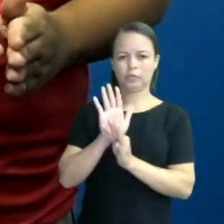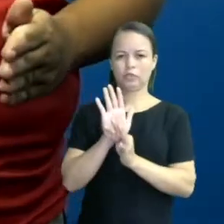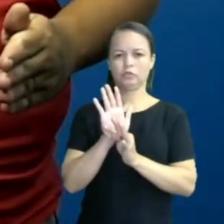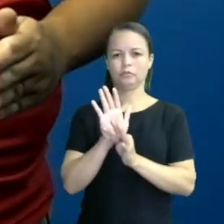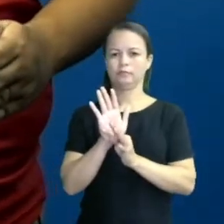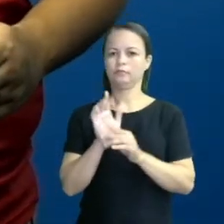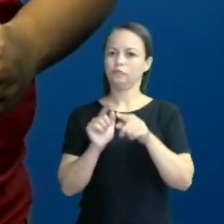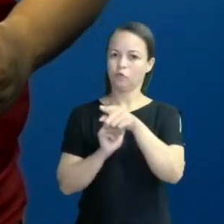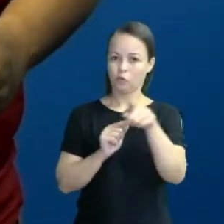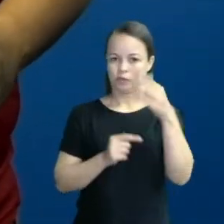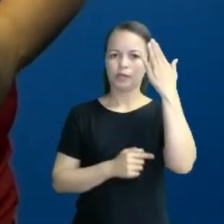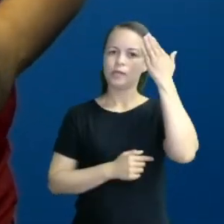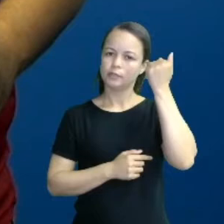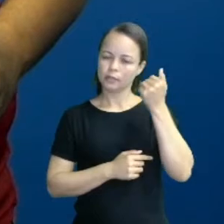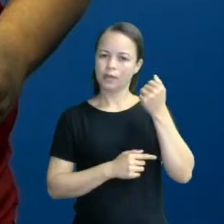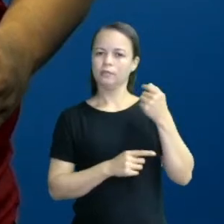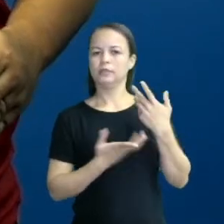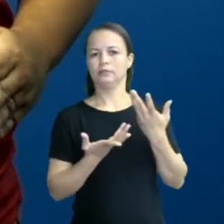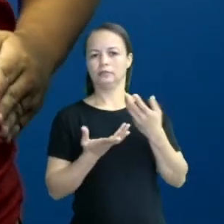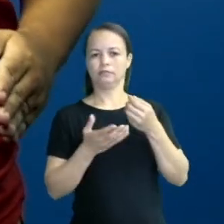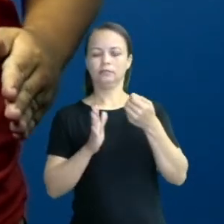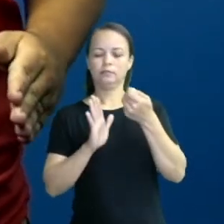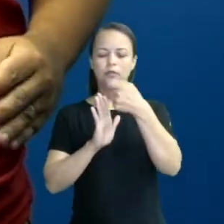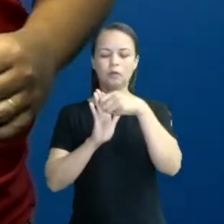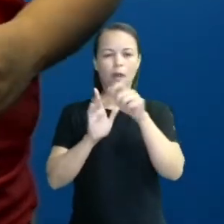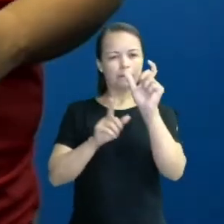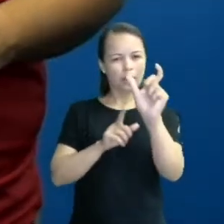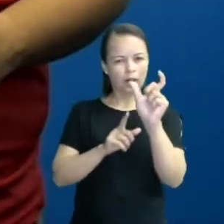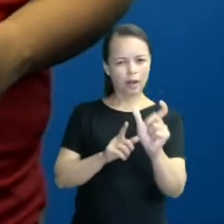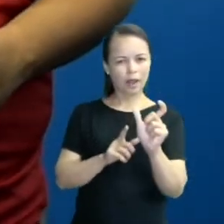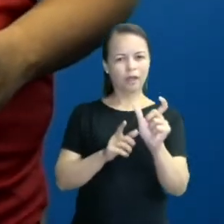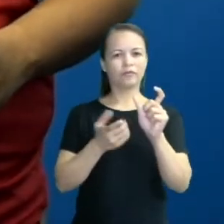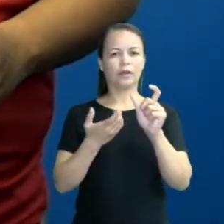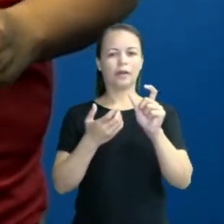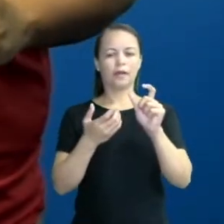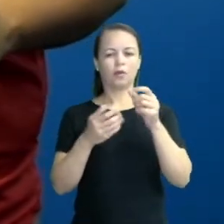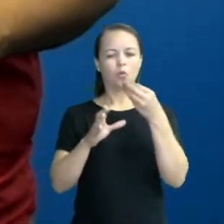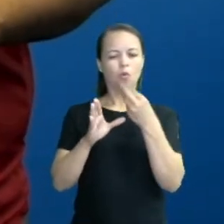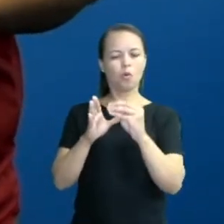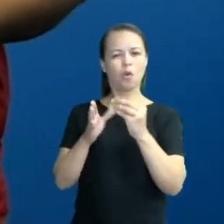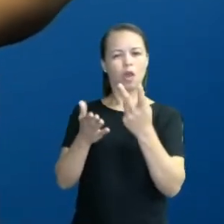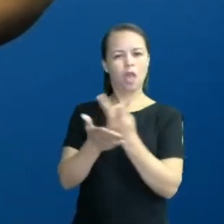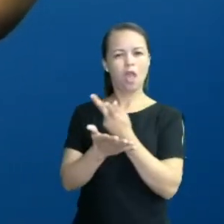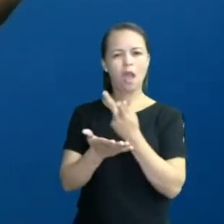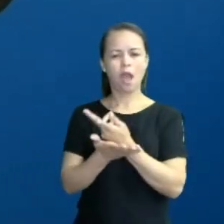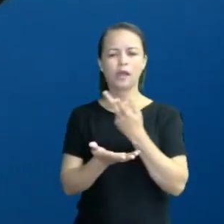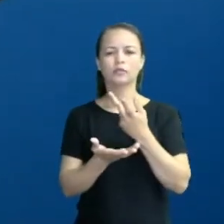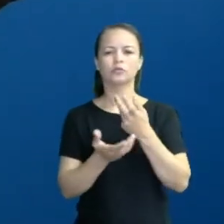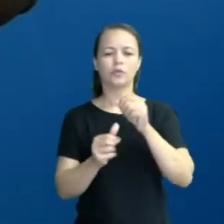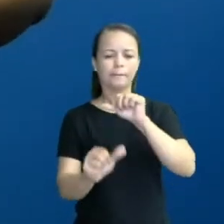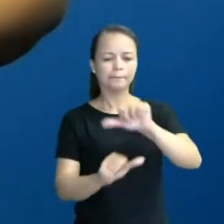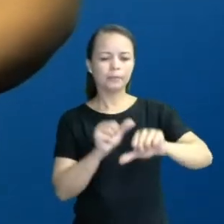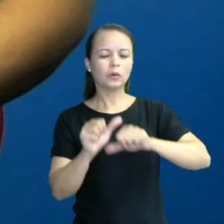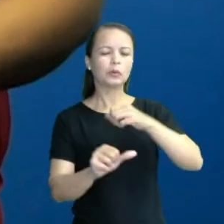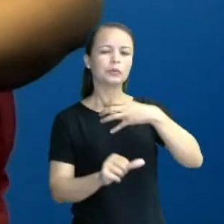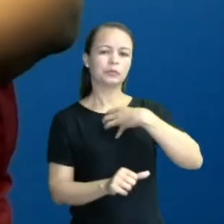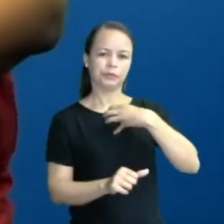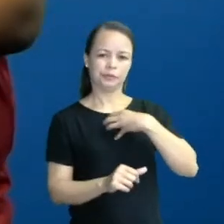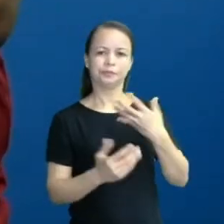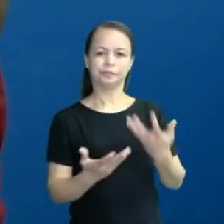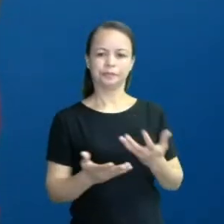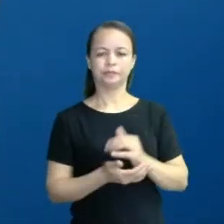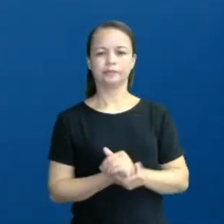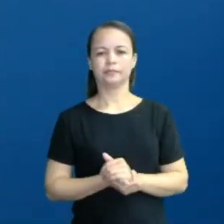Porque você sabe que uma palavra mal colocada muda-se o sentido. Por isso que é importante reconhecer